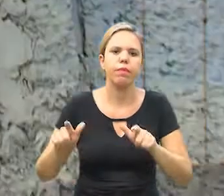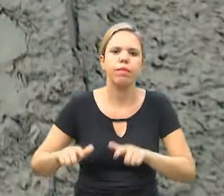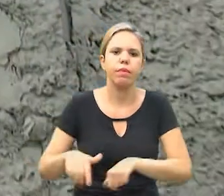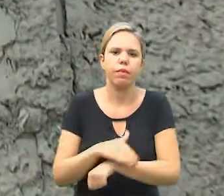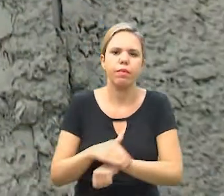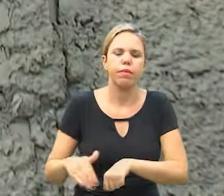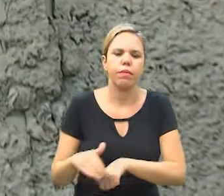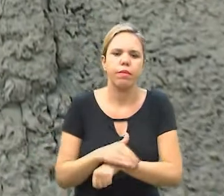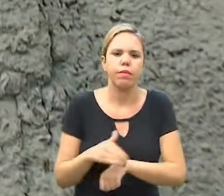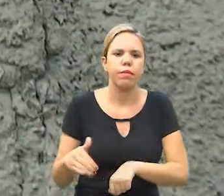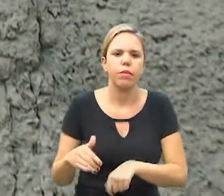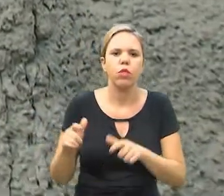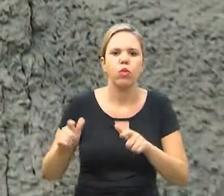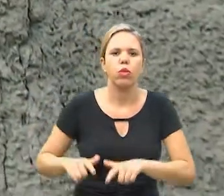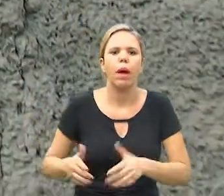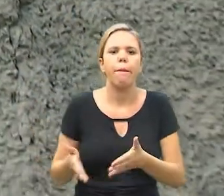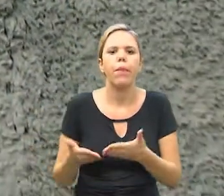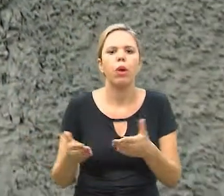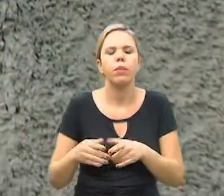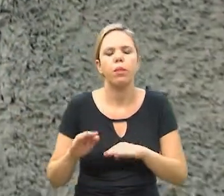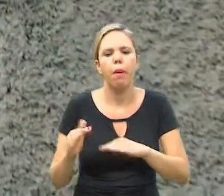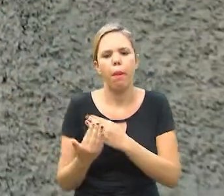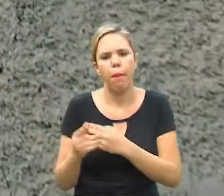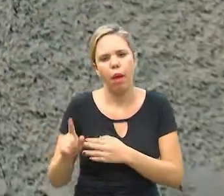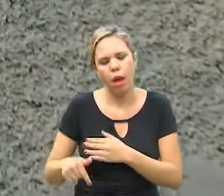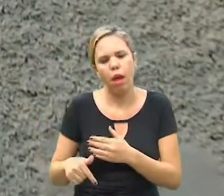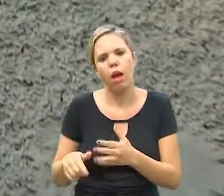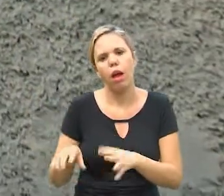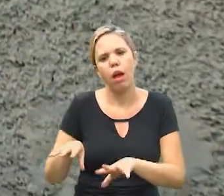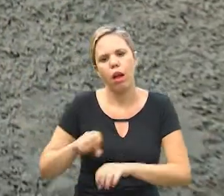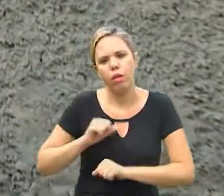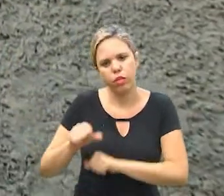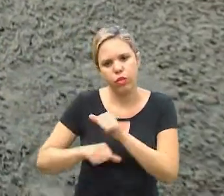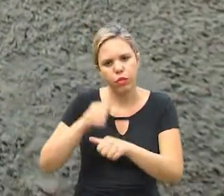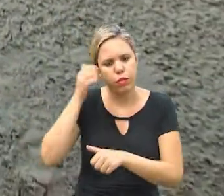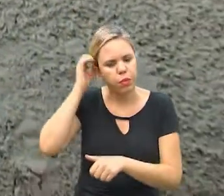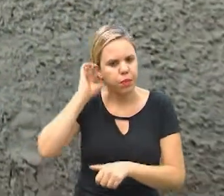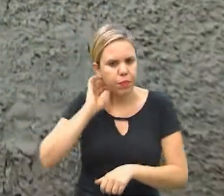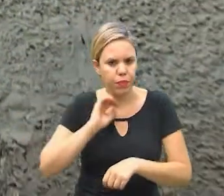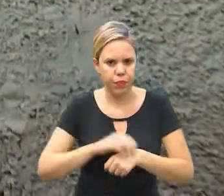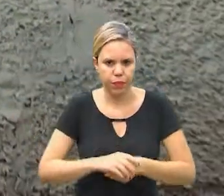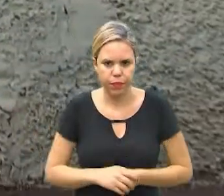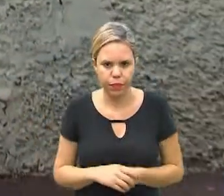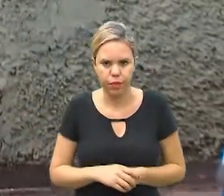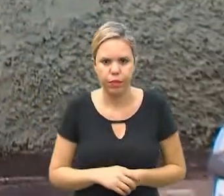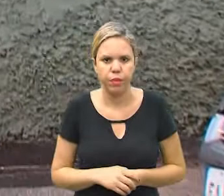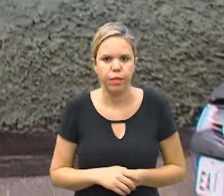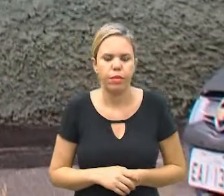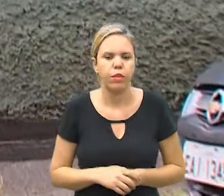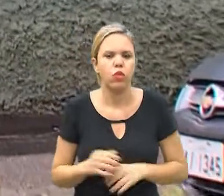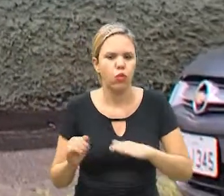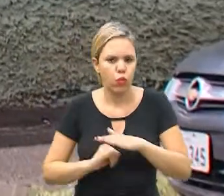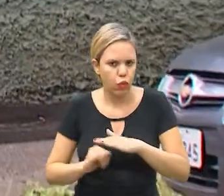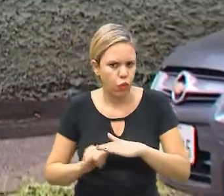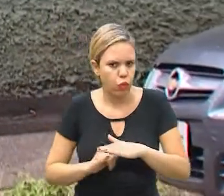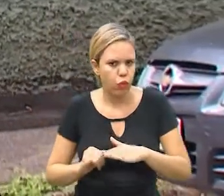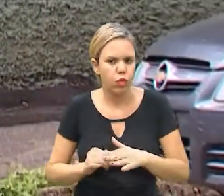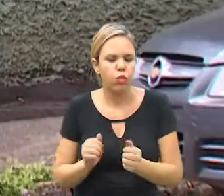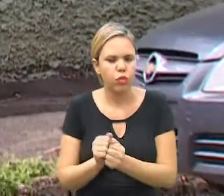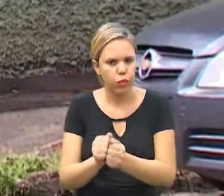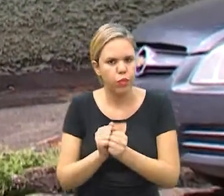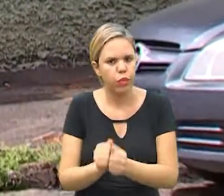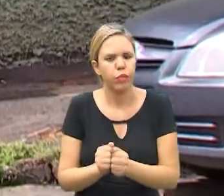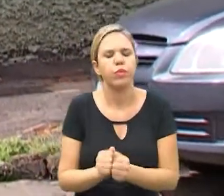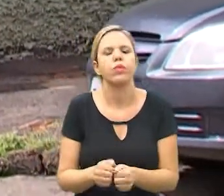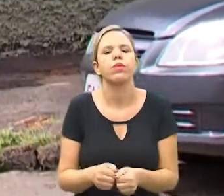numa região bastante carente, né? Então, o bairro também vai se transformando, né? Só da instituição tá ali no meio, né?